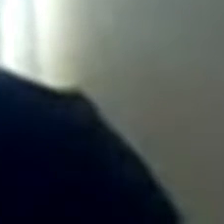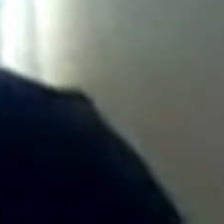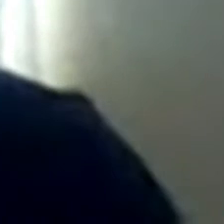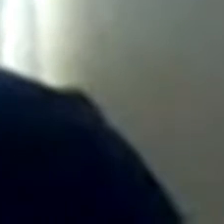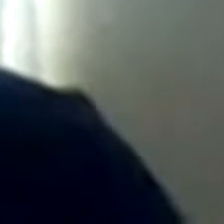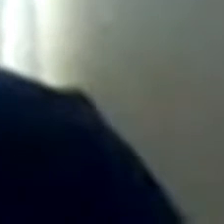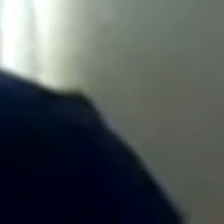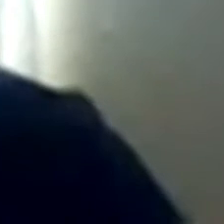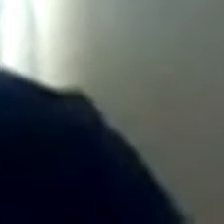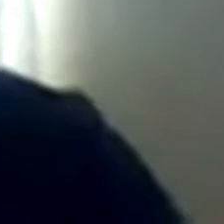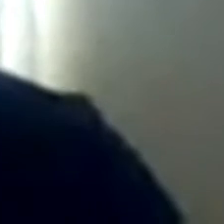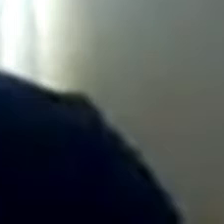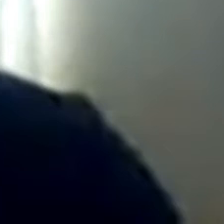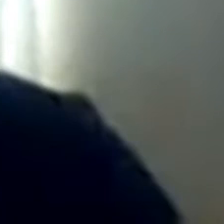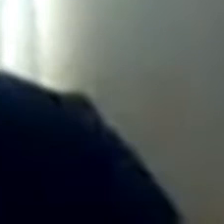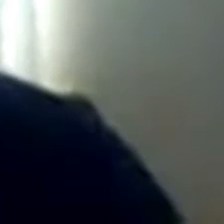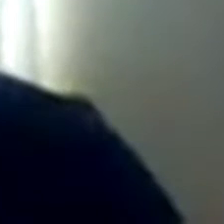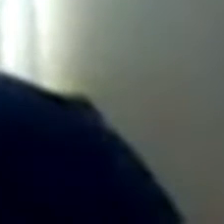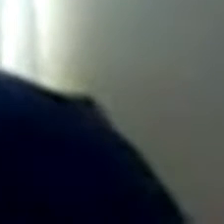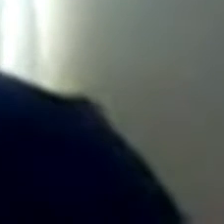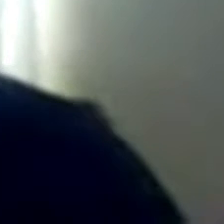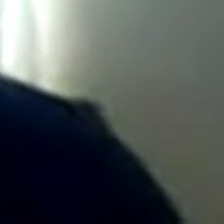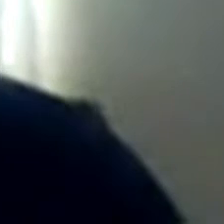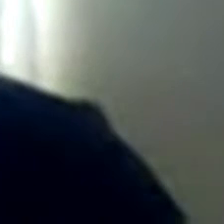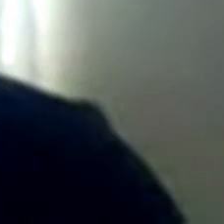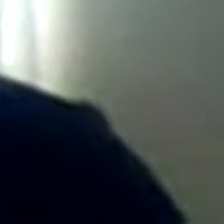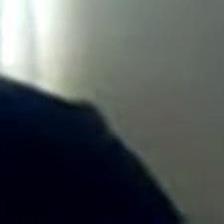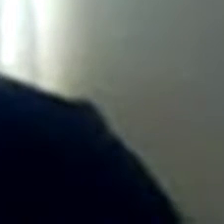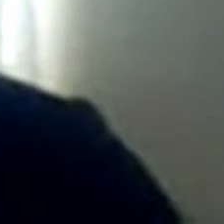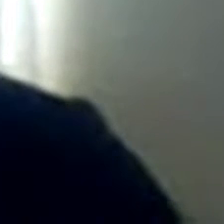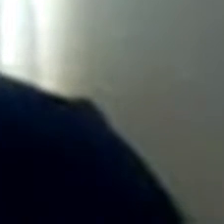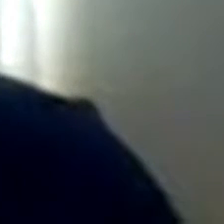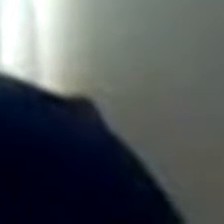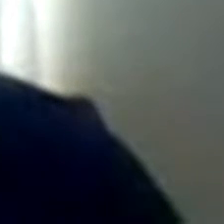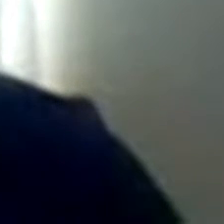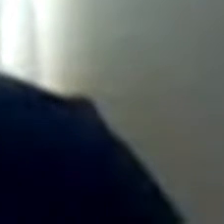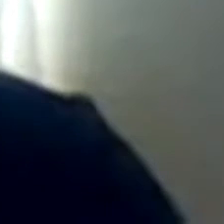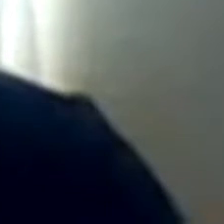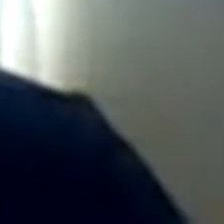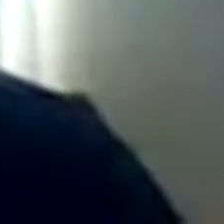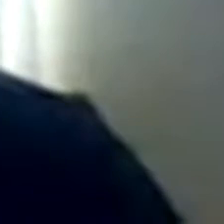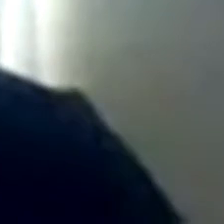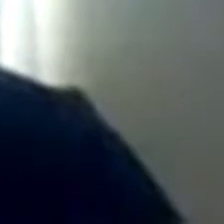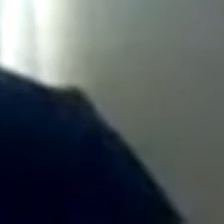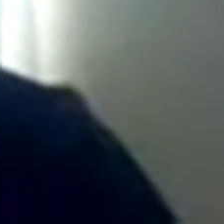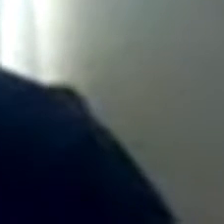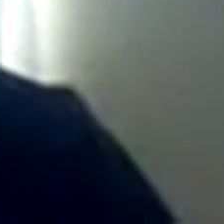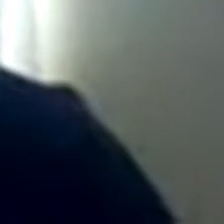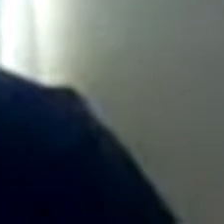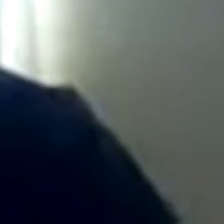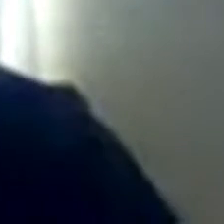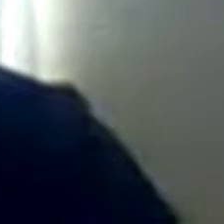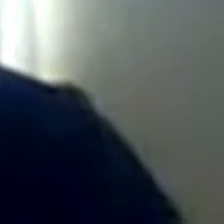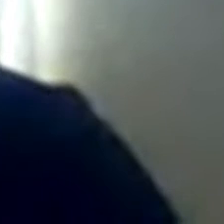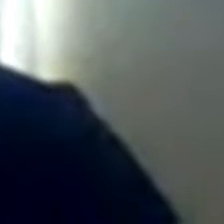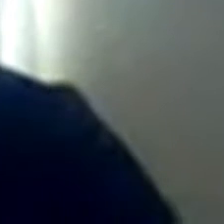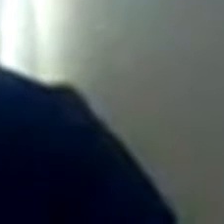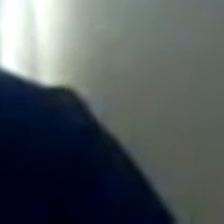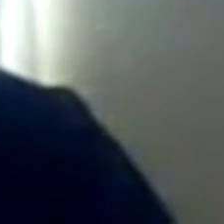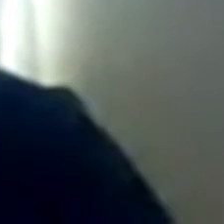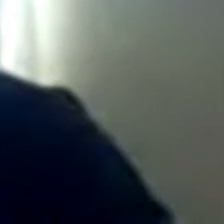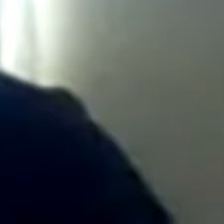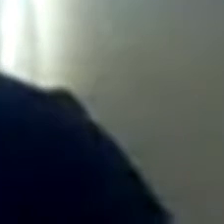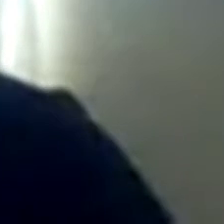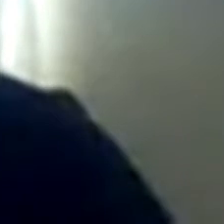a Guarda e a Polícia Militar for colocar aqui, não é invisível. Porque a gente trabalha tanto a assistência como a segurança pública